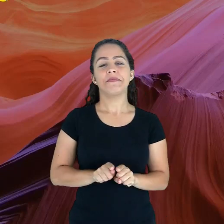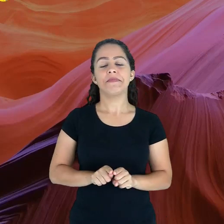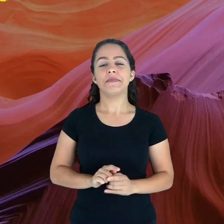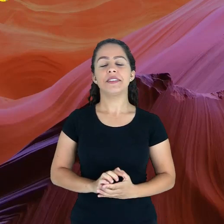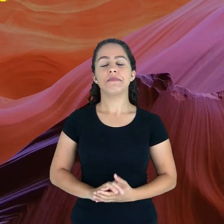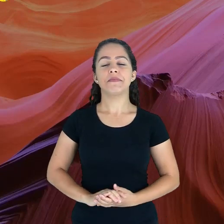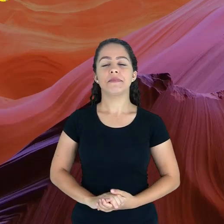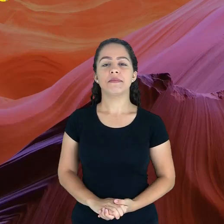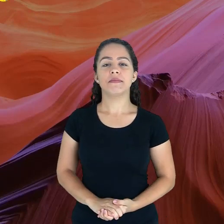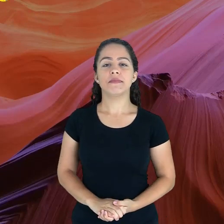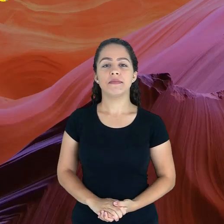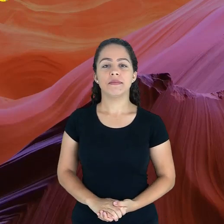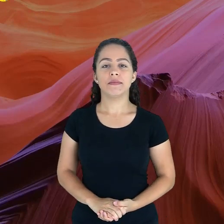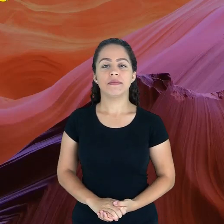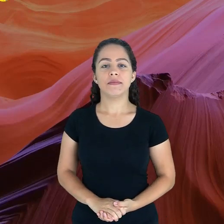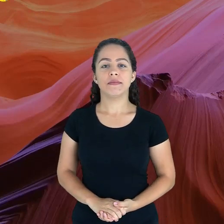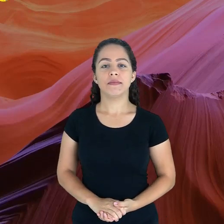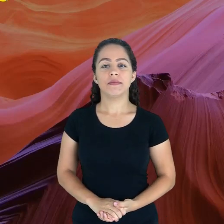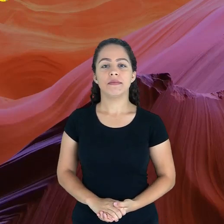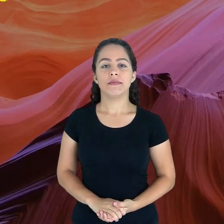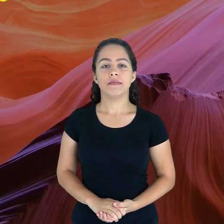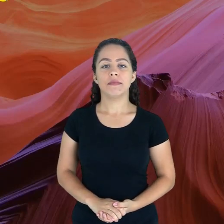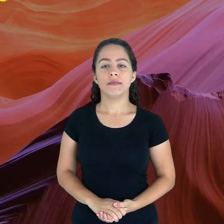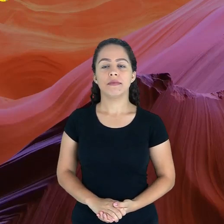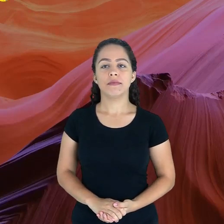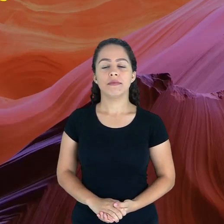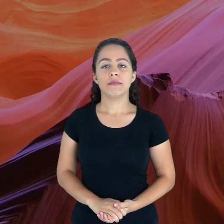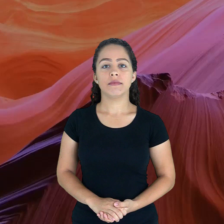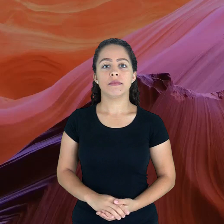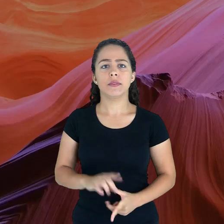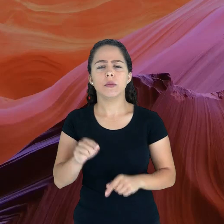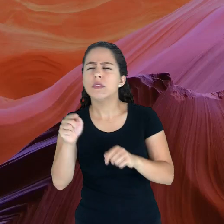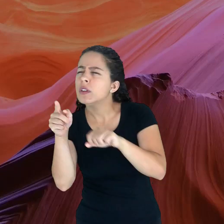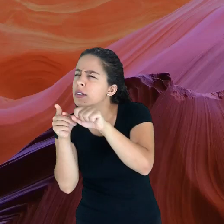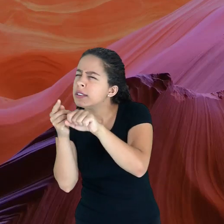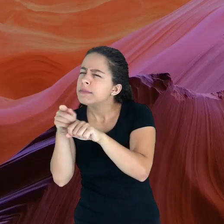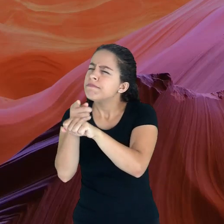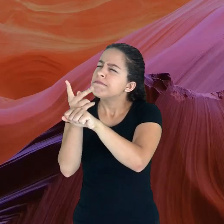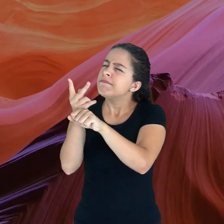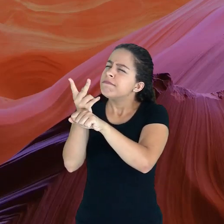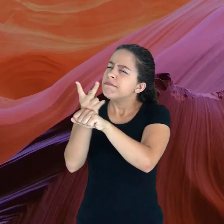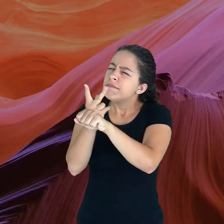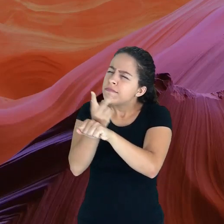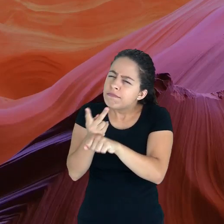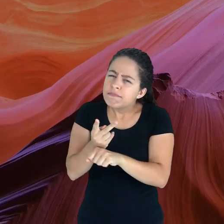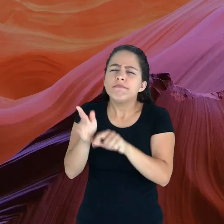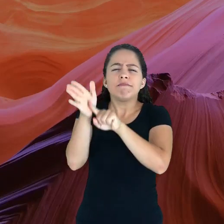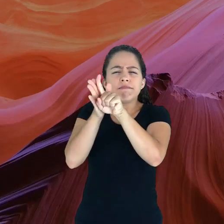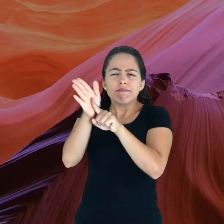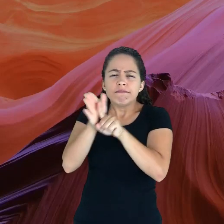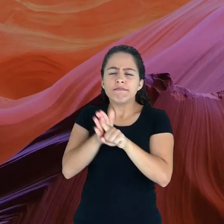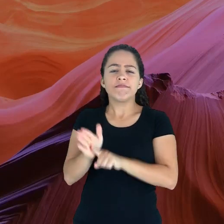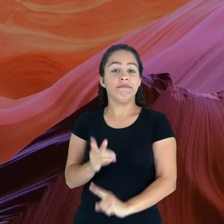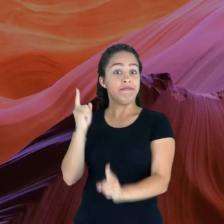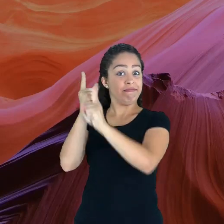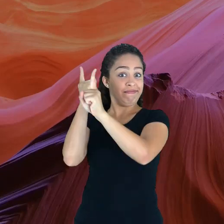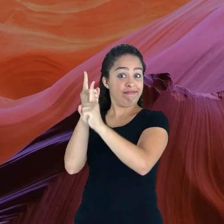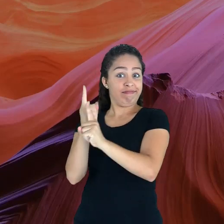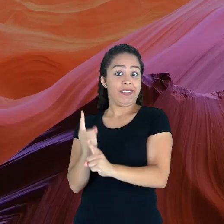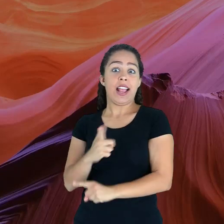título. E aí você pode explorar todas as possibilidades que tem. Então,